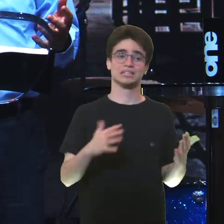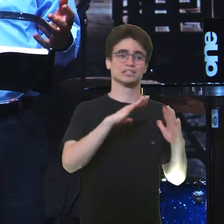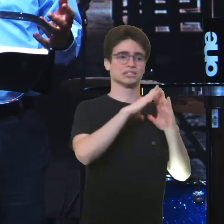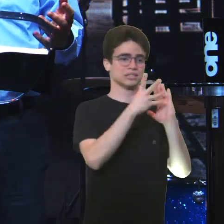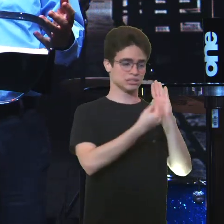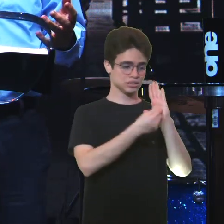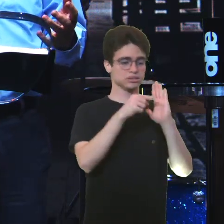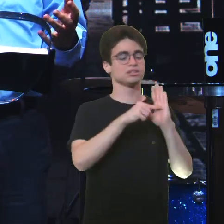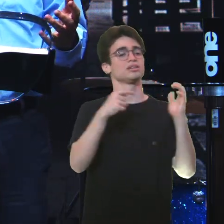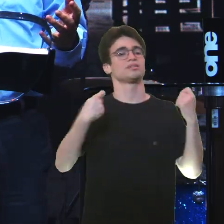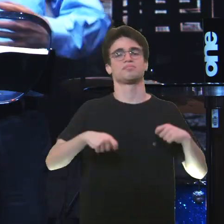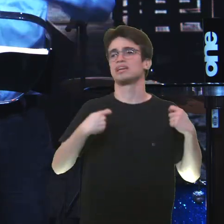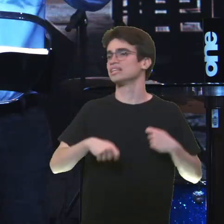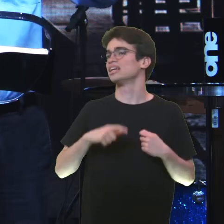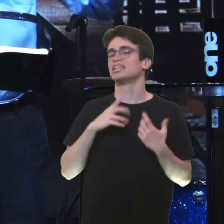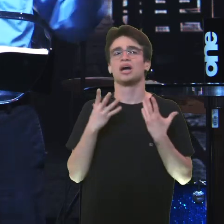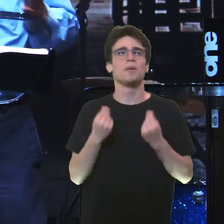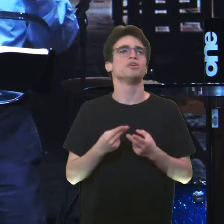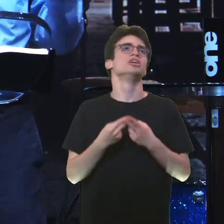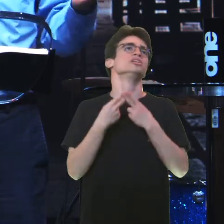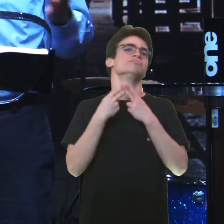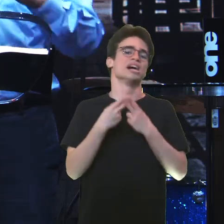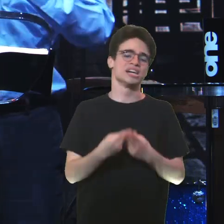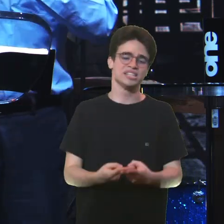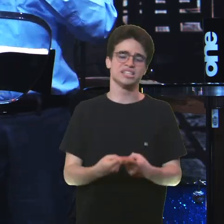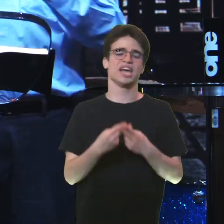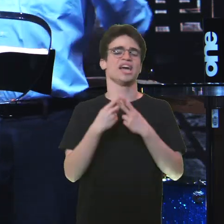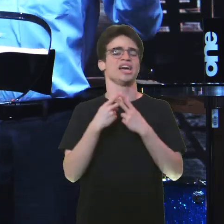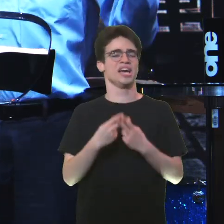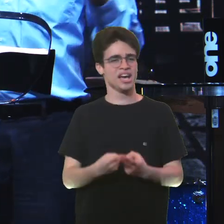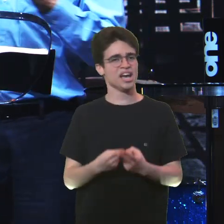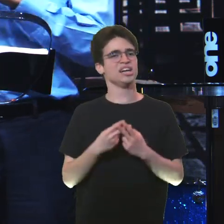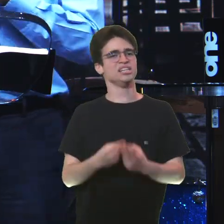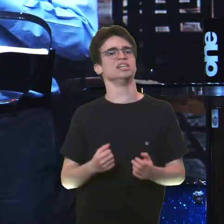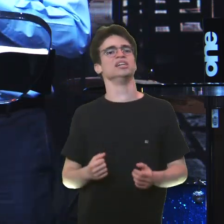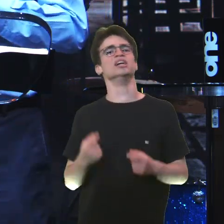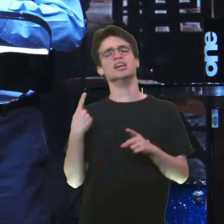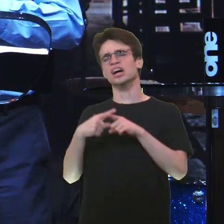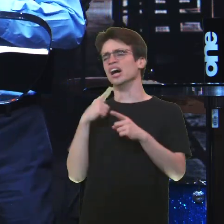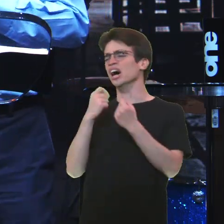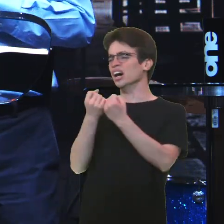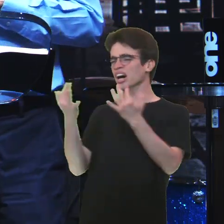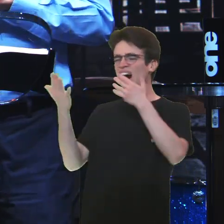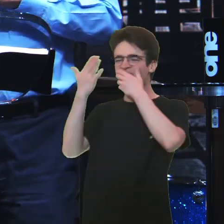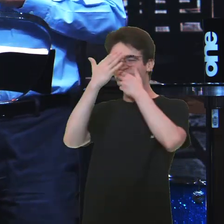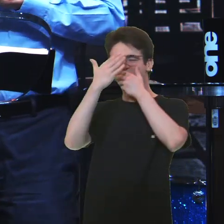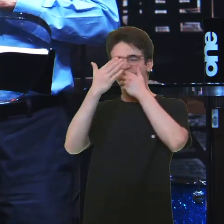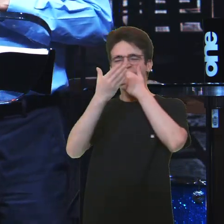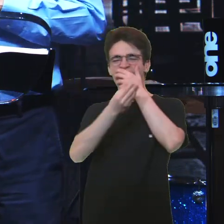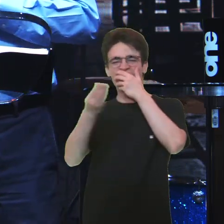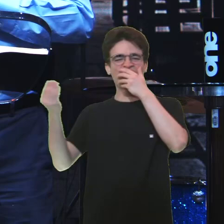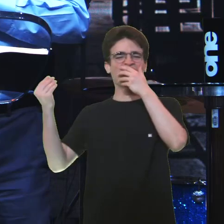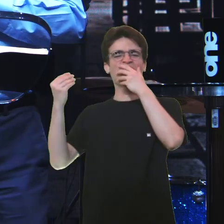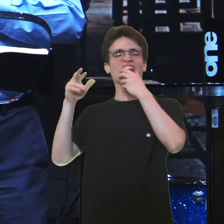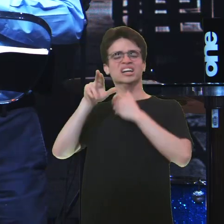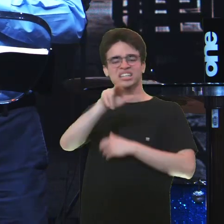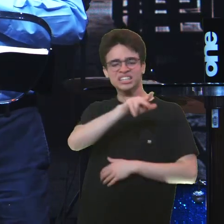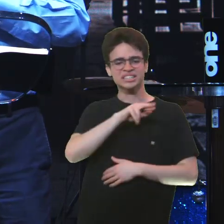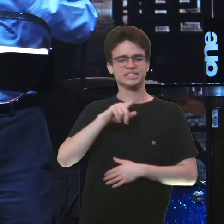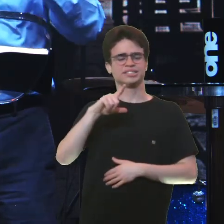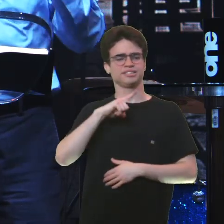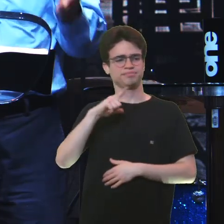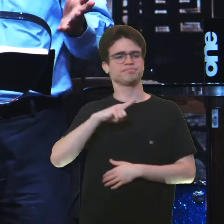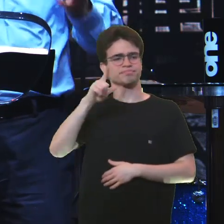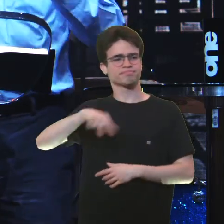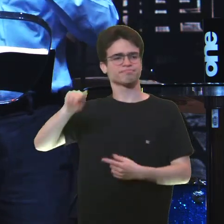ser muito paciente. Hay muchos hermanos y hermanas con gran vocación para esto. Tem muitos irmãos e irmãs com vocação para